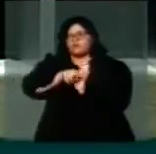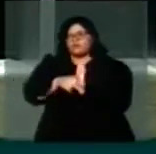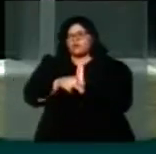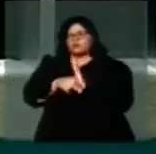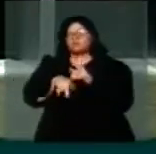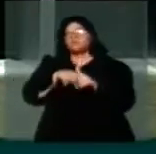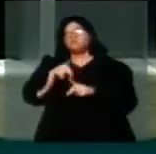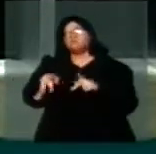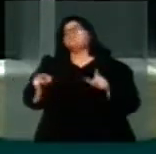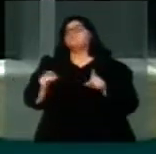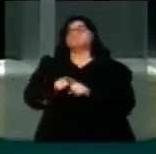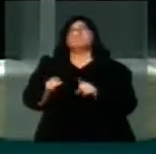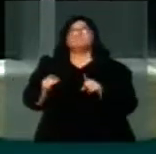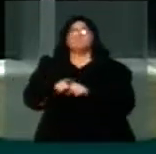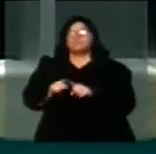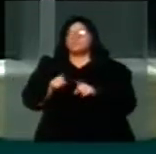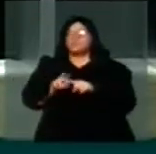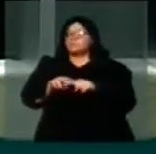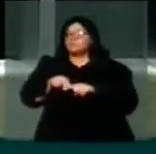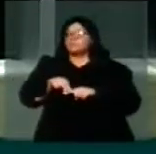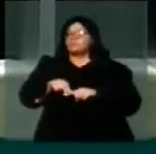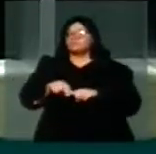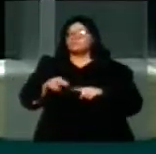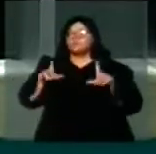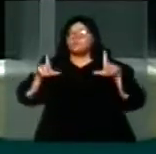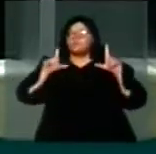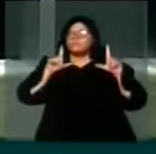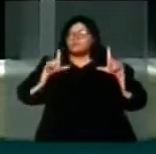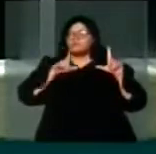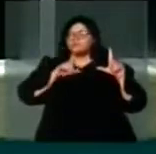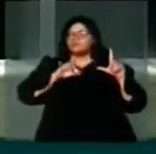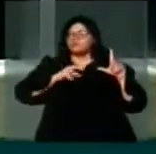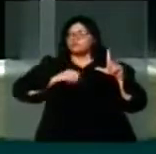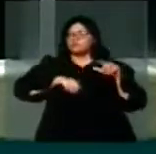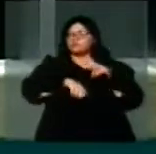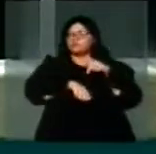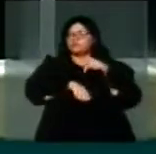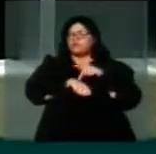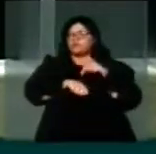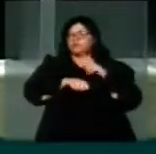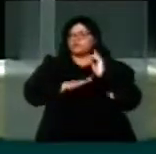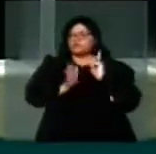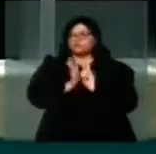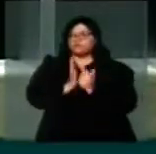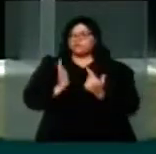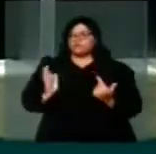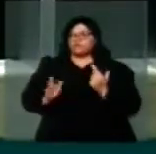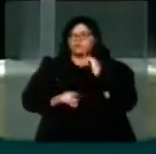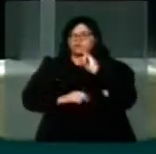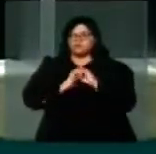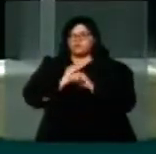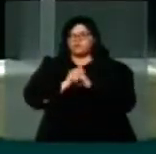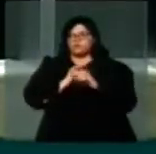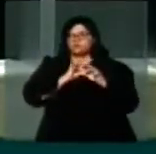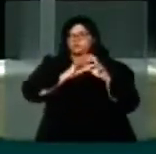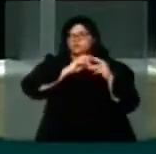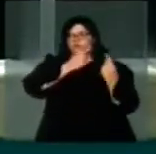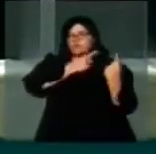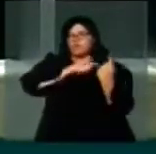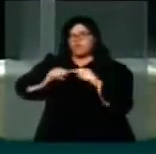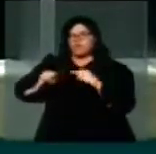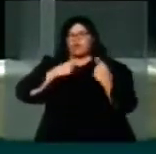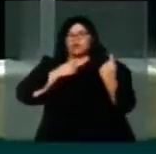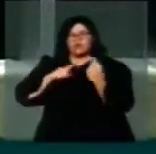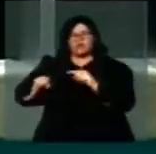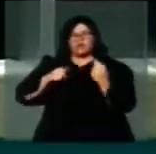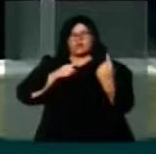foi motivo de um grande cerco da mídia internacional para impedir que ele se